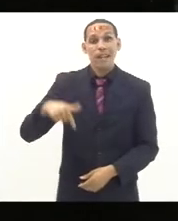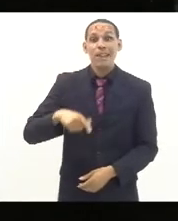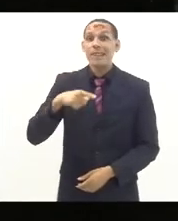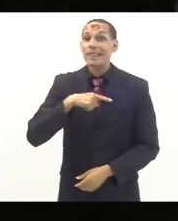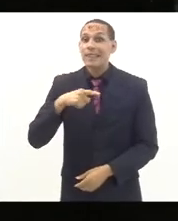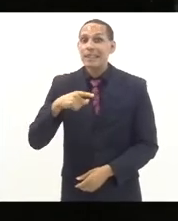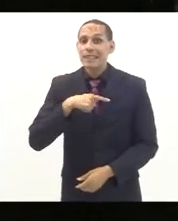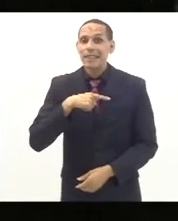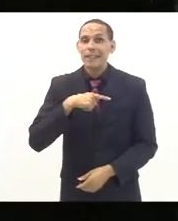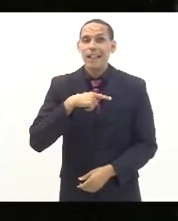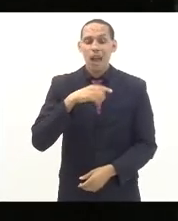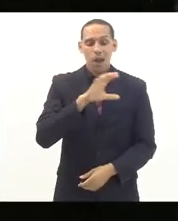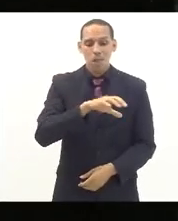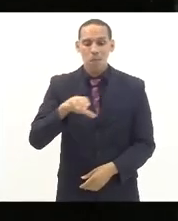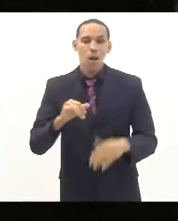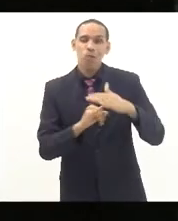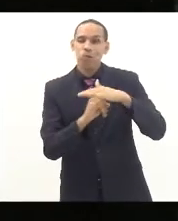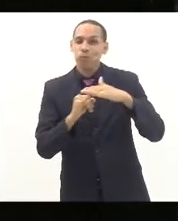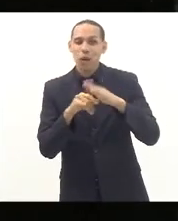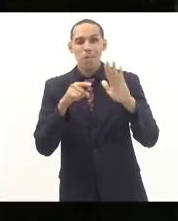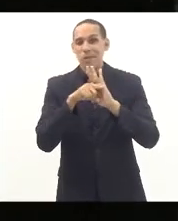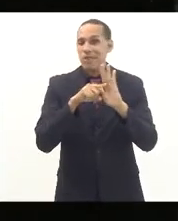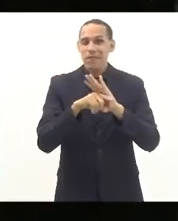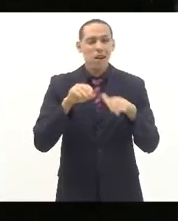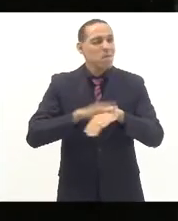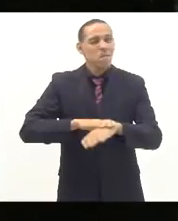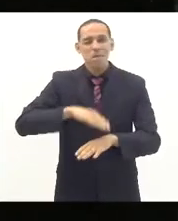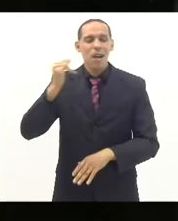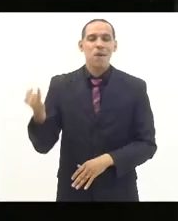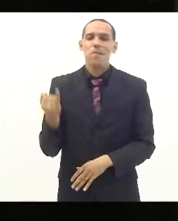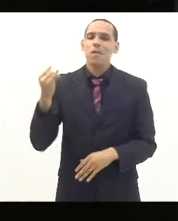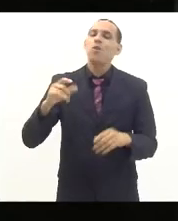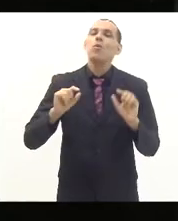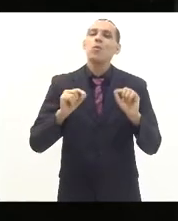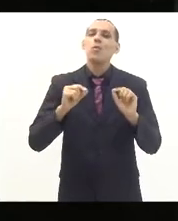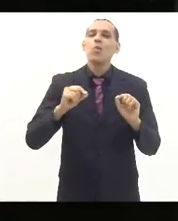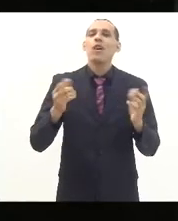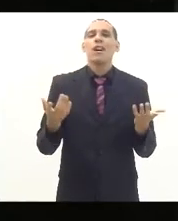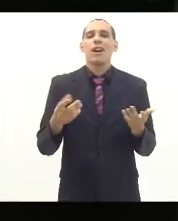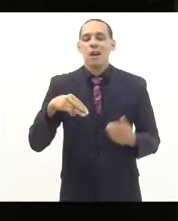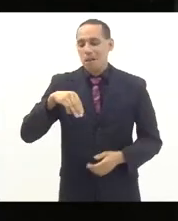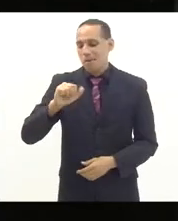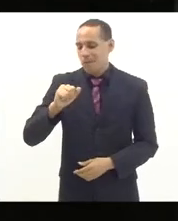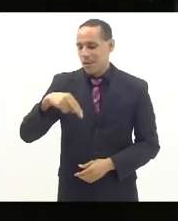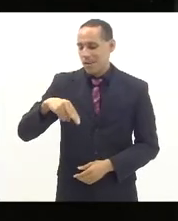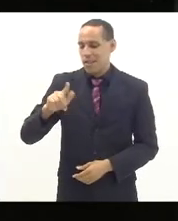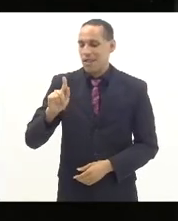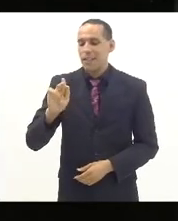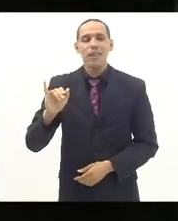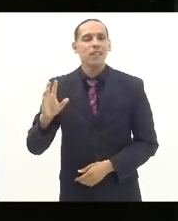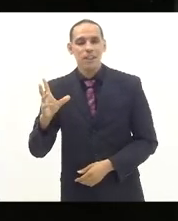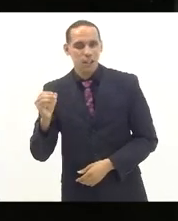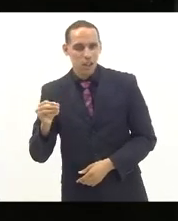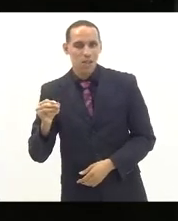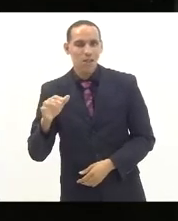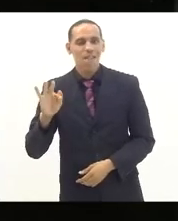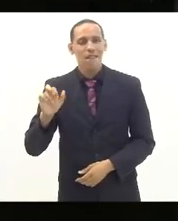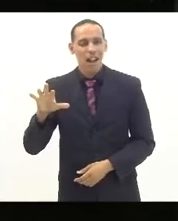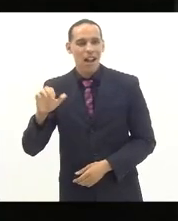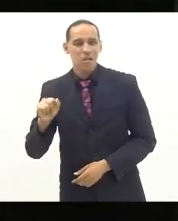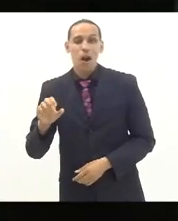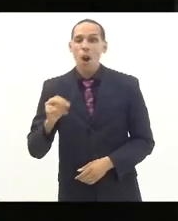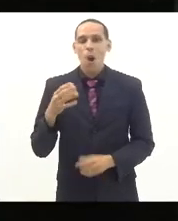os mais importantes institutos de pesquisa a Fiocruz a Farma Manguinho mas ainda não somos